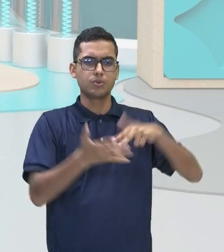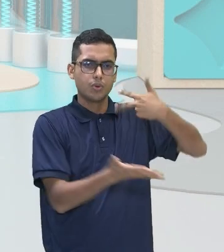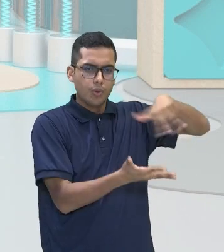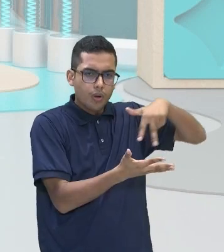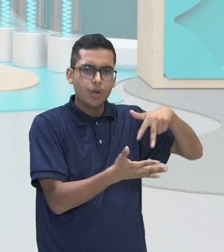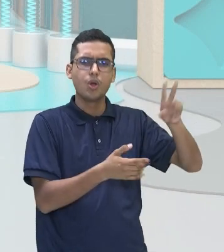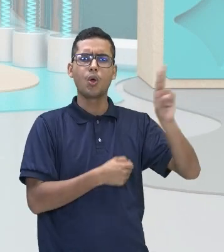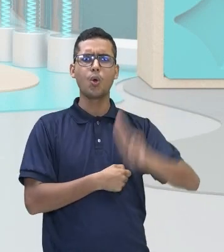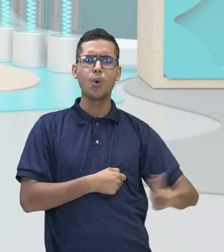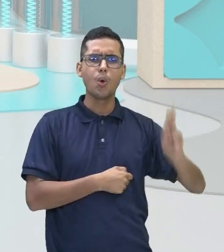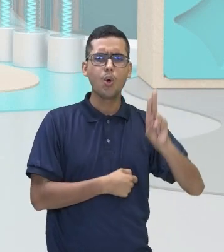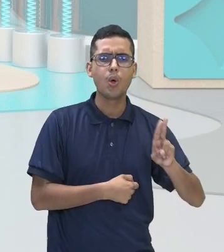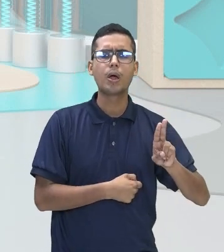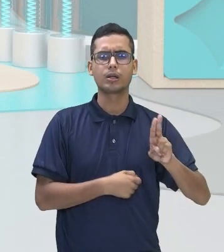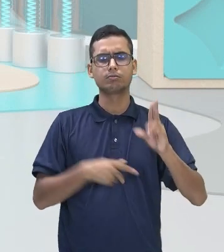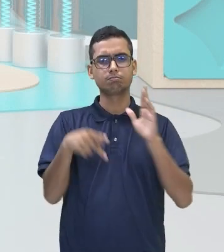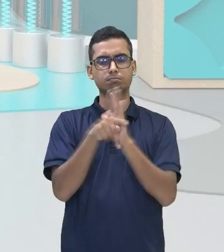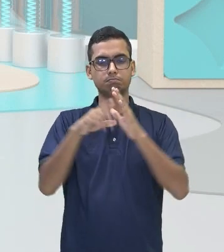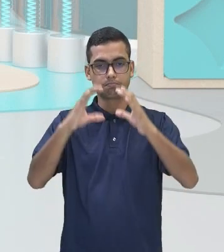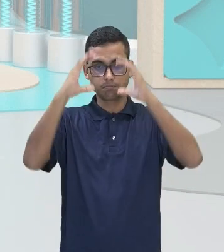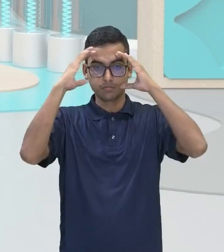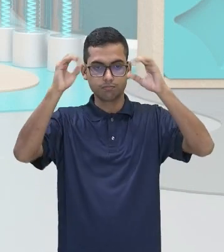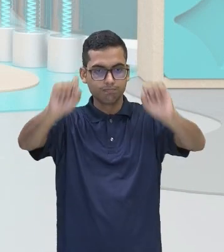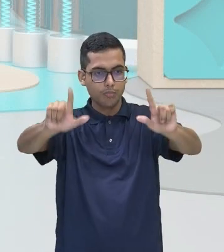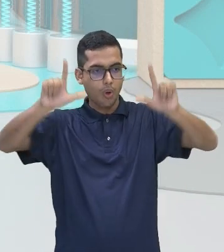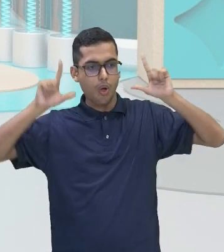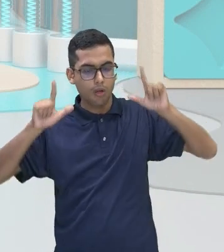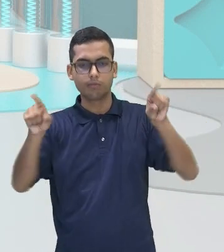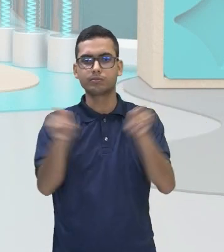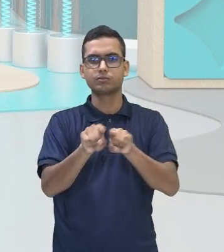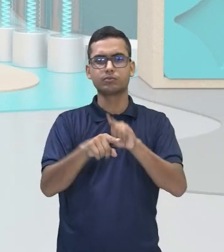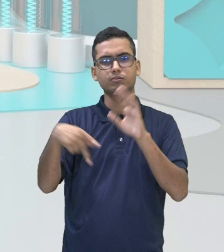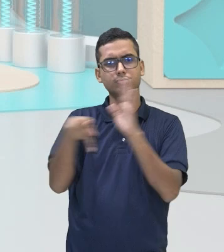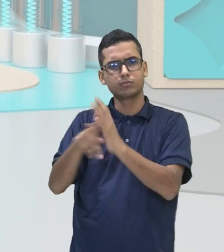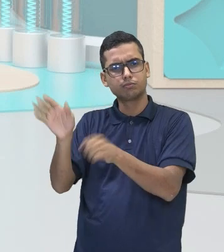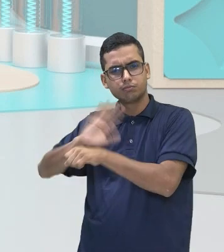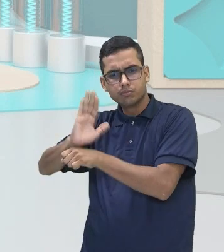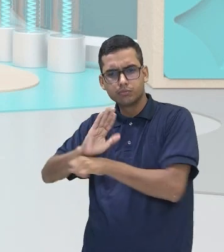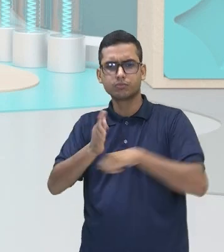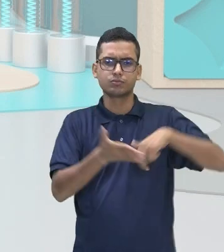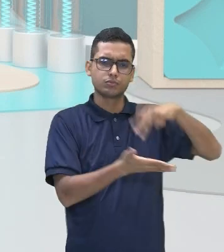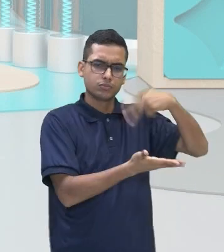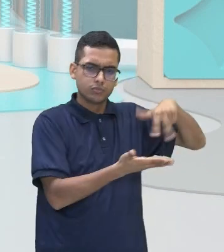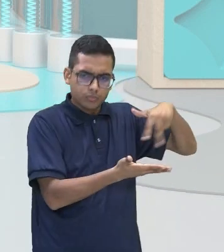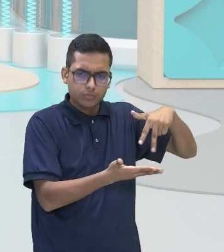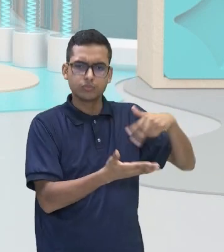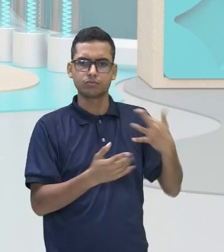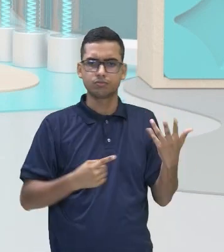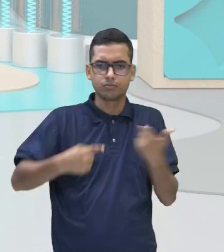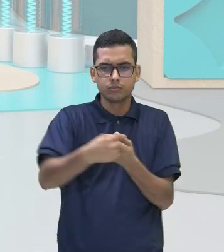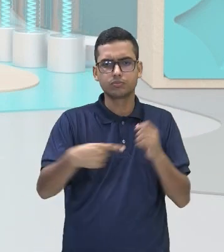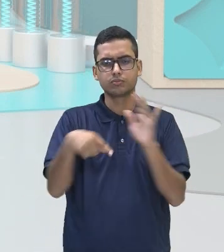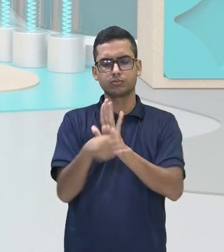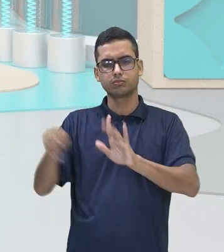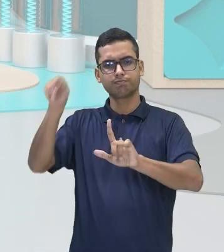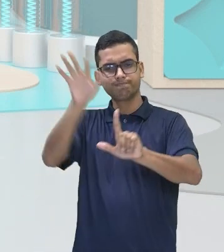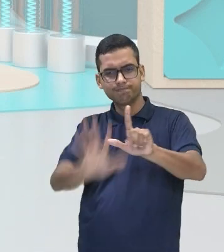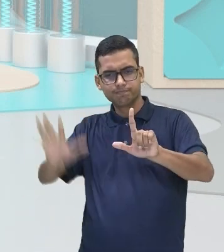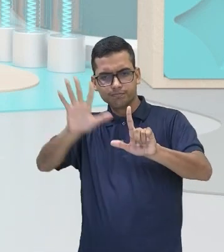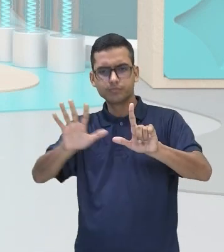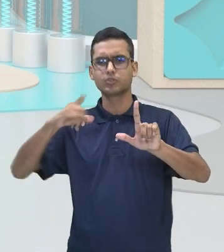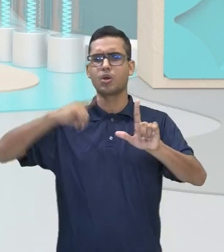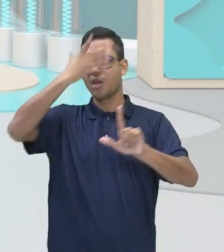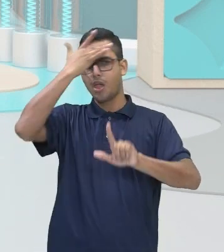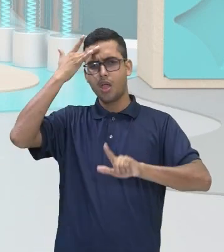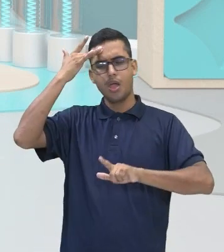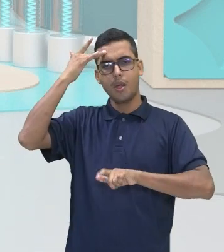o uso da realidade aumentada e também da videodança, que é esse aspecto que citei para vocês das plataformas digitais, onde as pessoas,